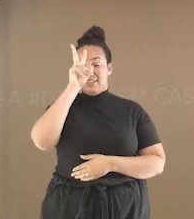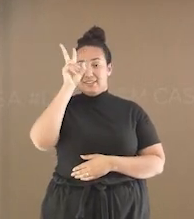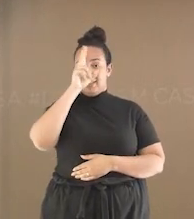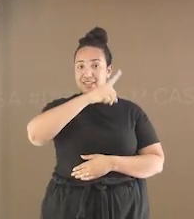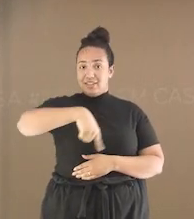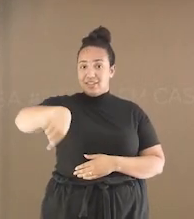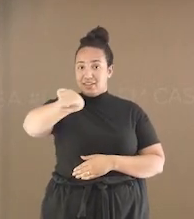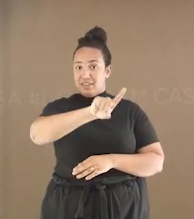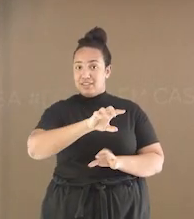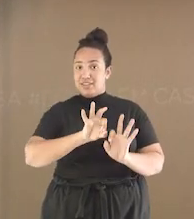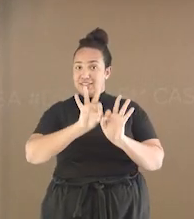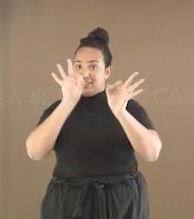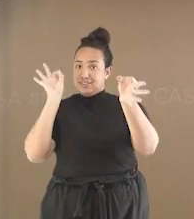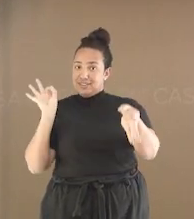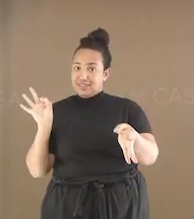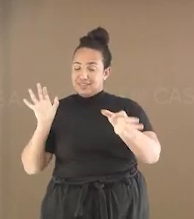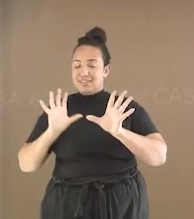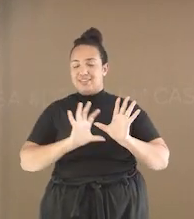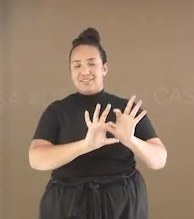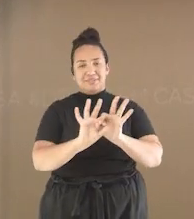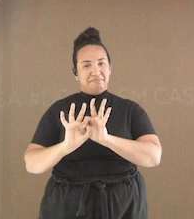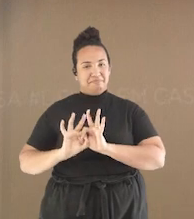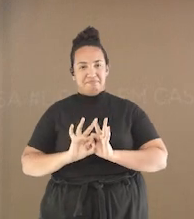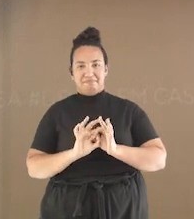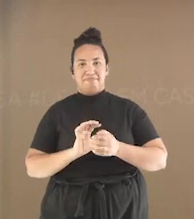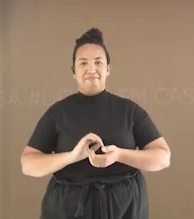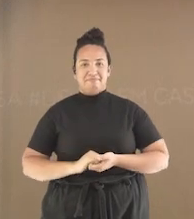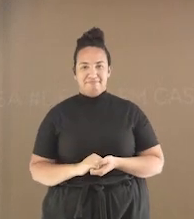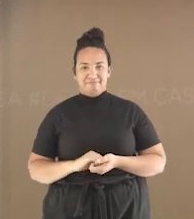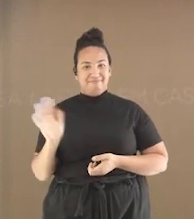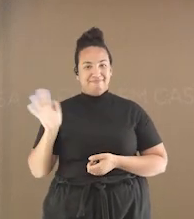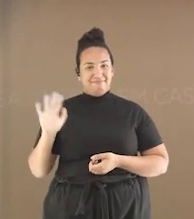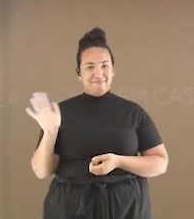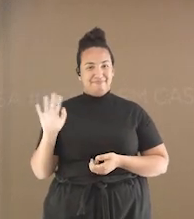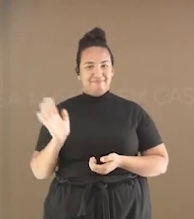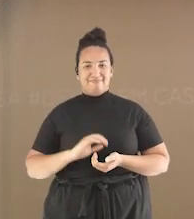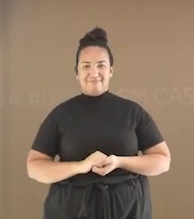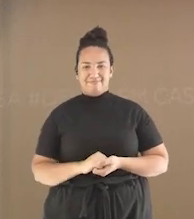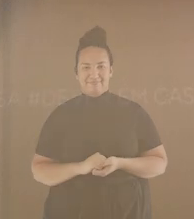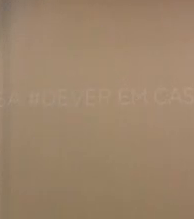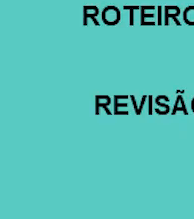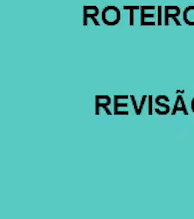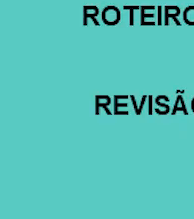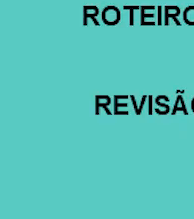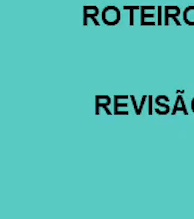lembrem-se, mesmo distantes, estamos juntos. Tchau!